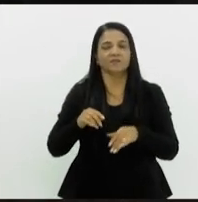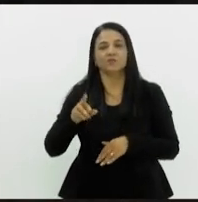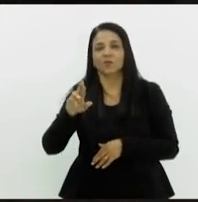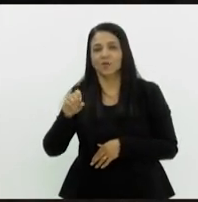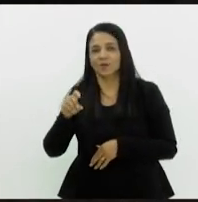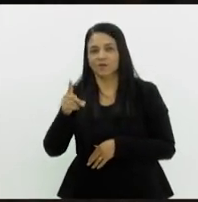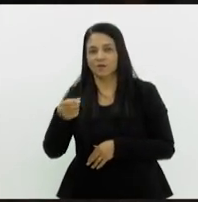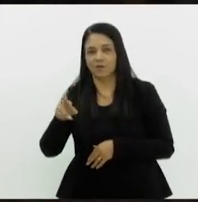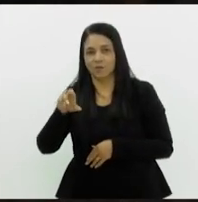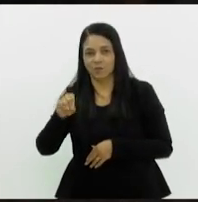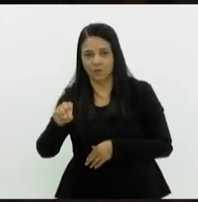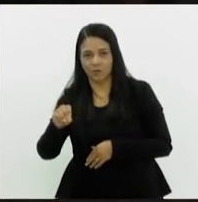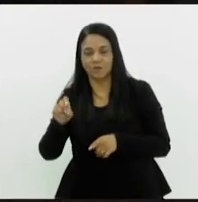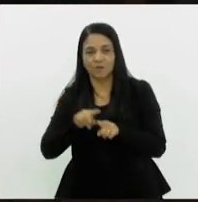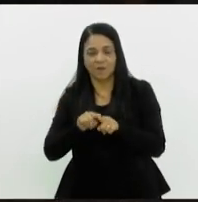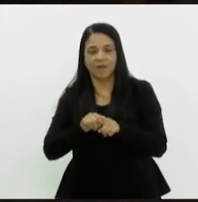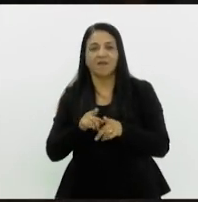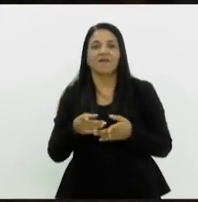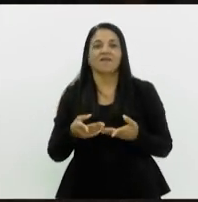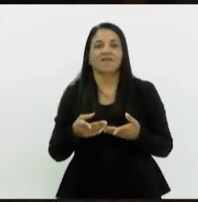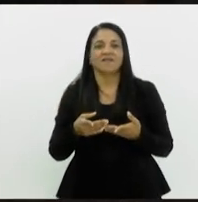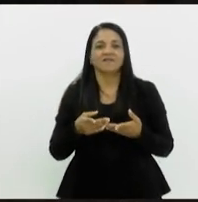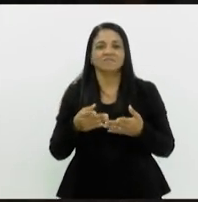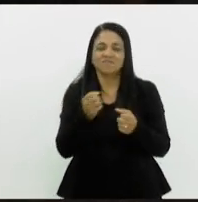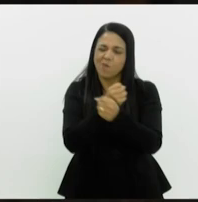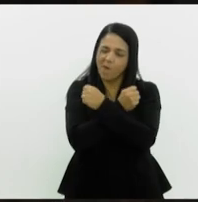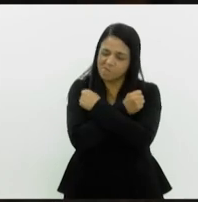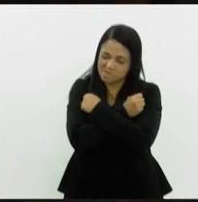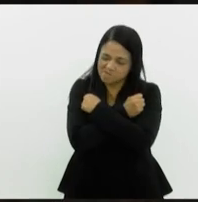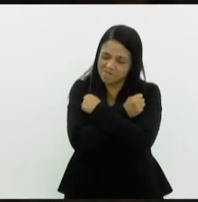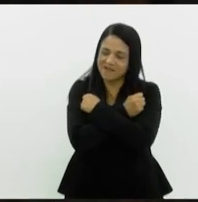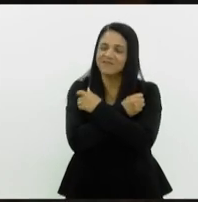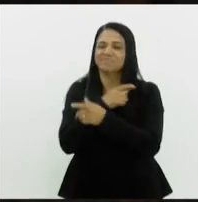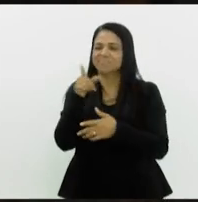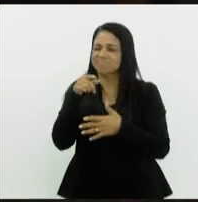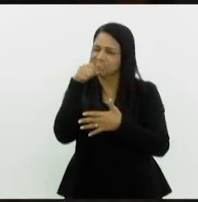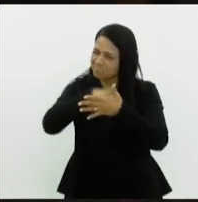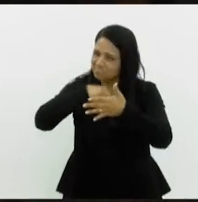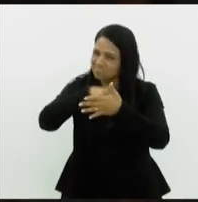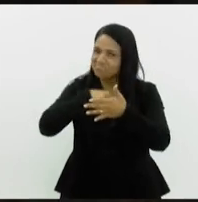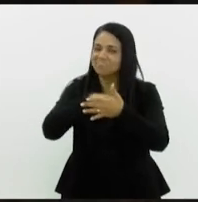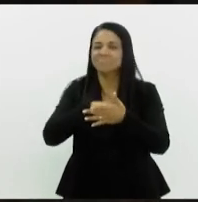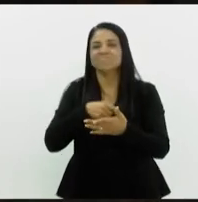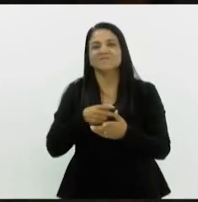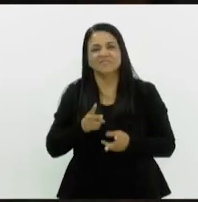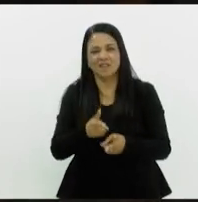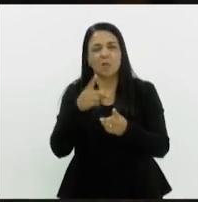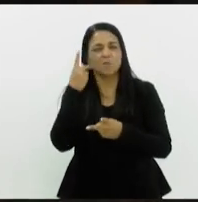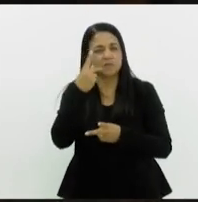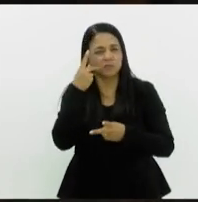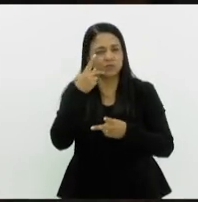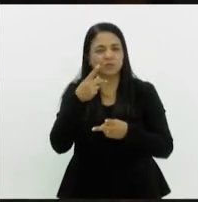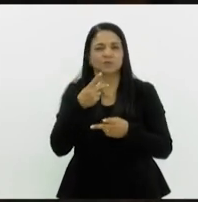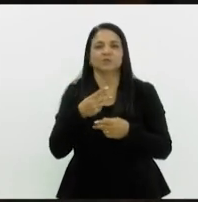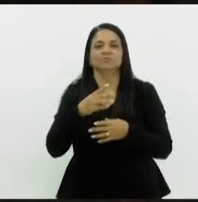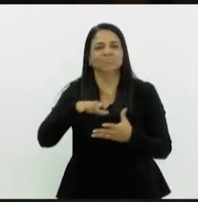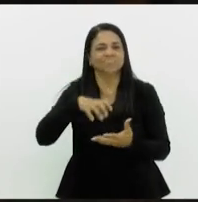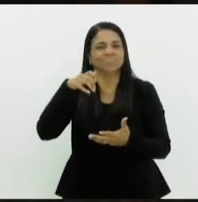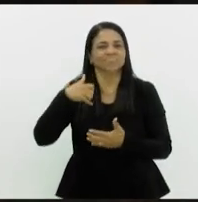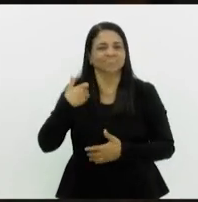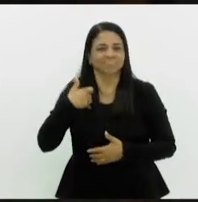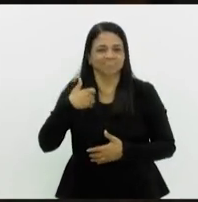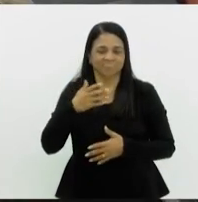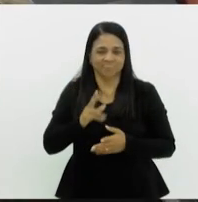aqui. Queria mandar um abraço para o senhor também, sempre muito guerreiro, um antigo na política de Mangaratiba.